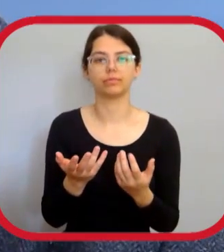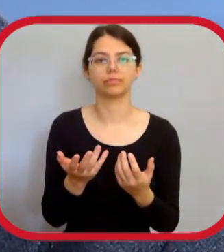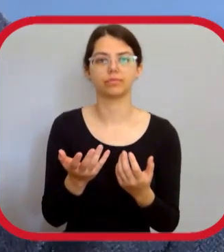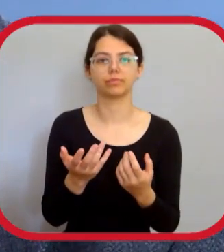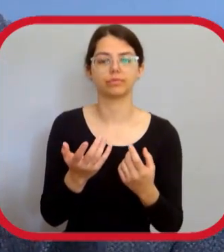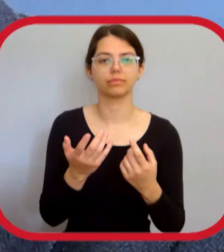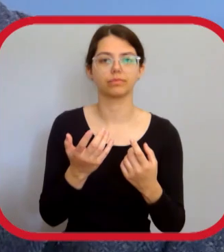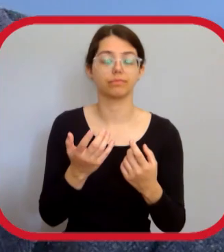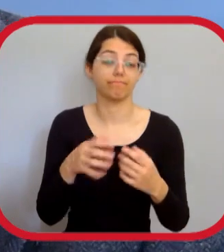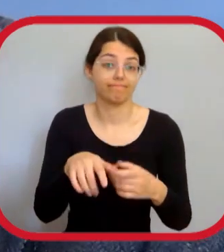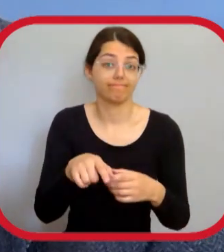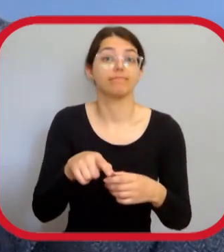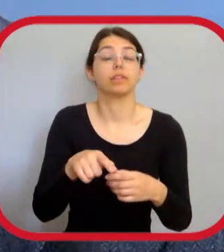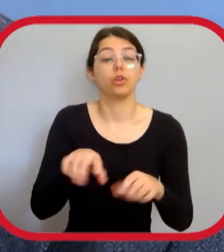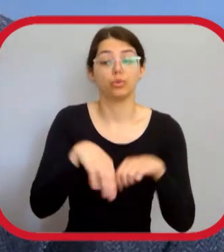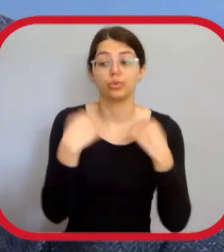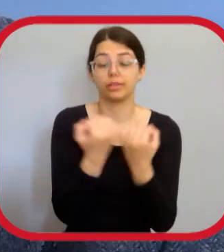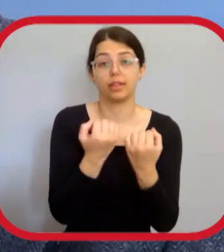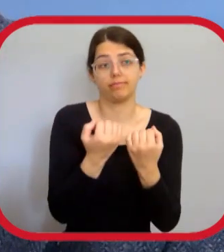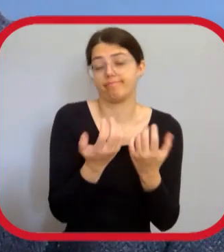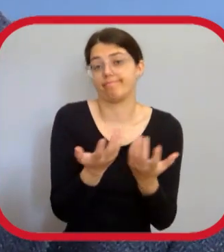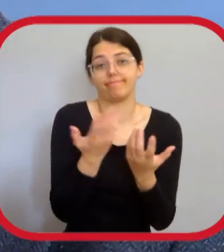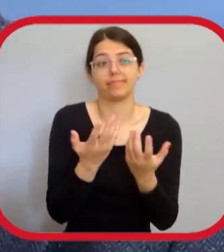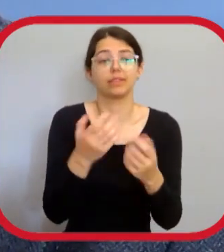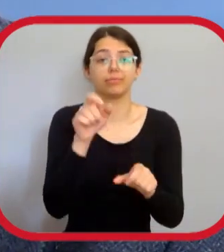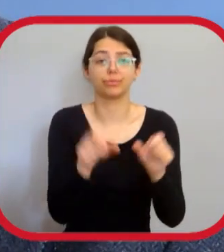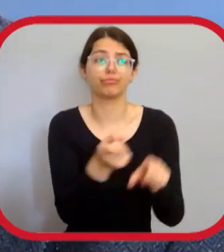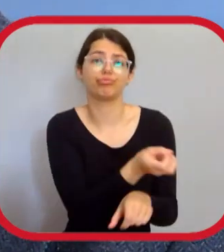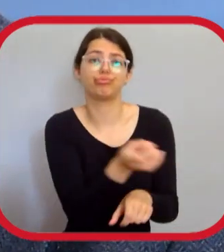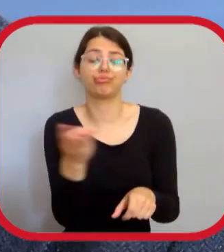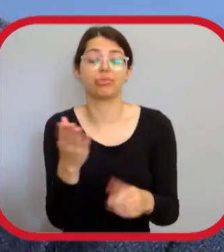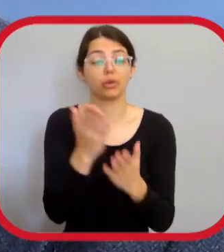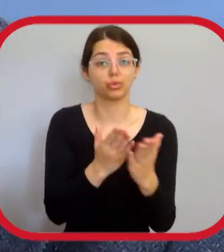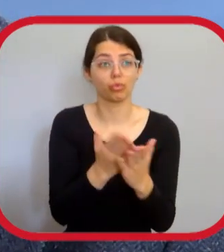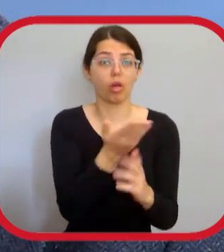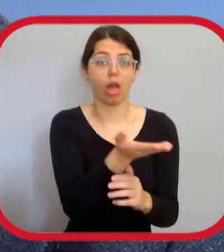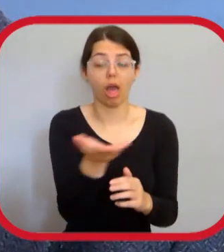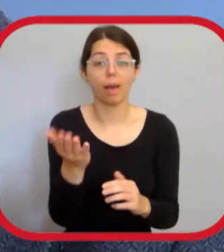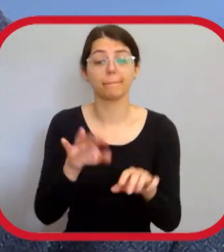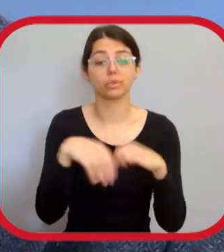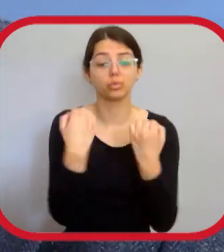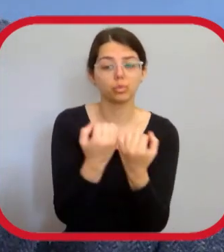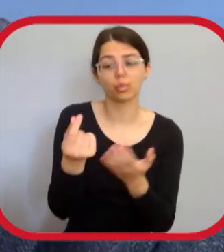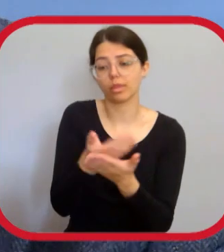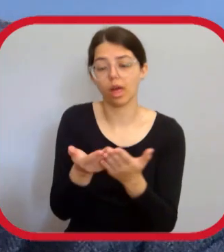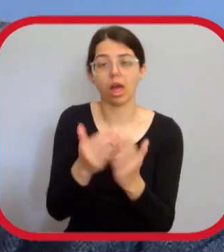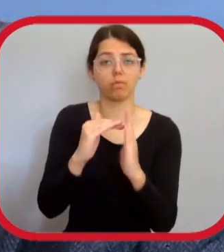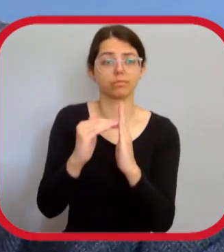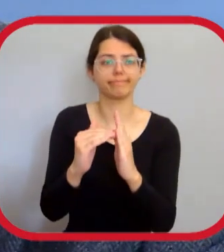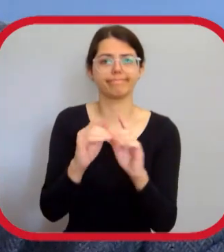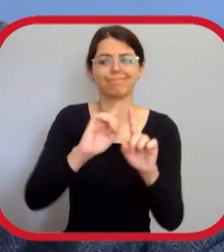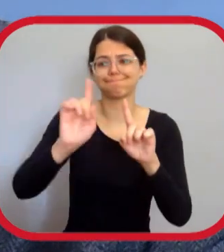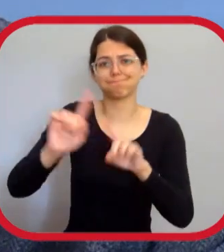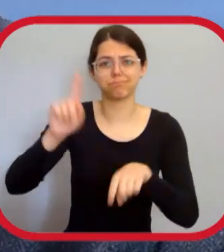de diferencial, ou seja, que traspassa toda a nossa sociedade, de pessoas que estudam com diferentes níveis